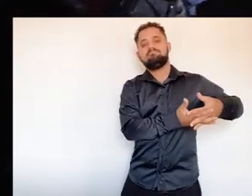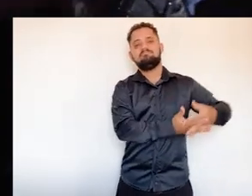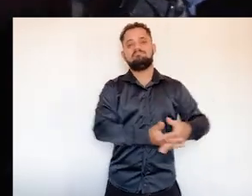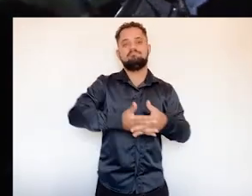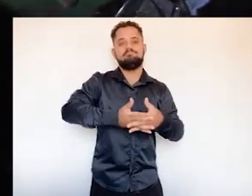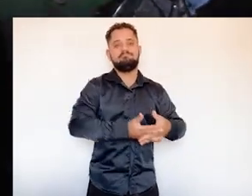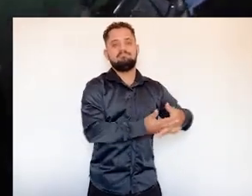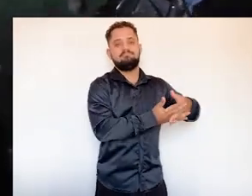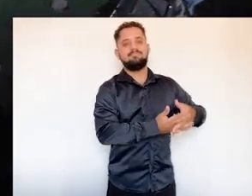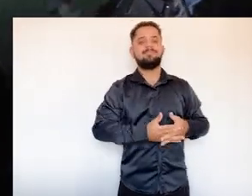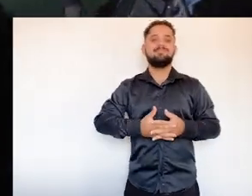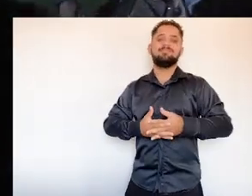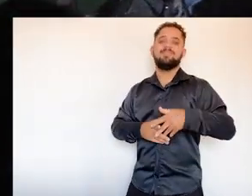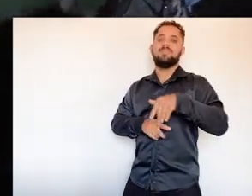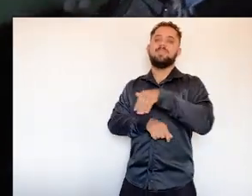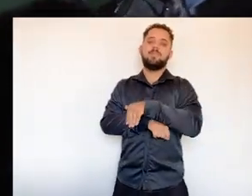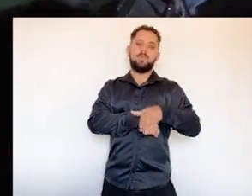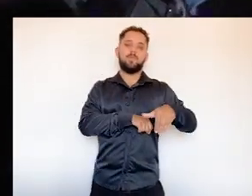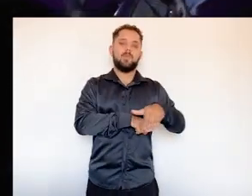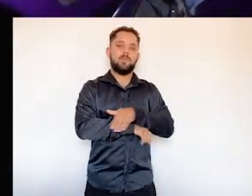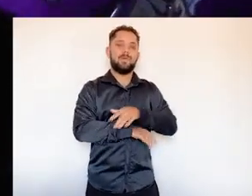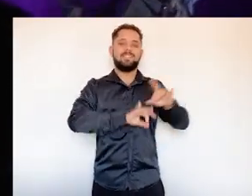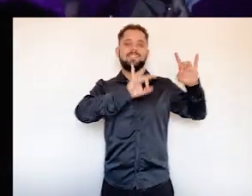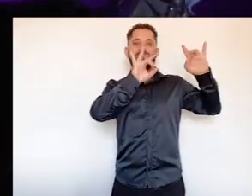firme e forte como o sol, Jorge Guerreiro.